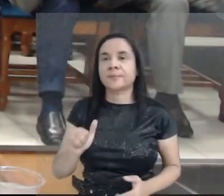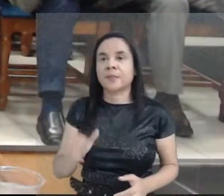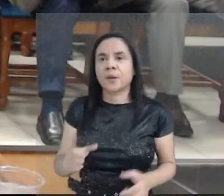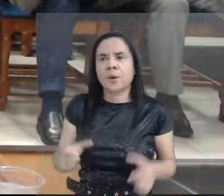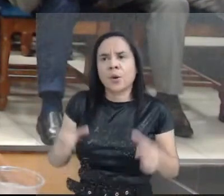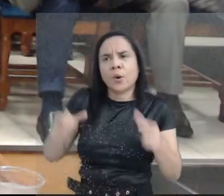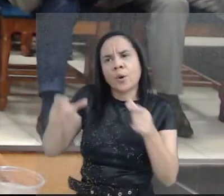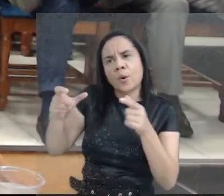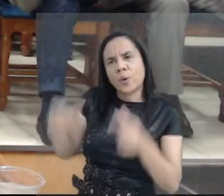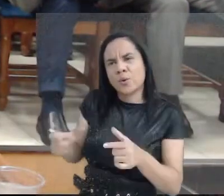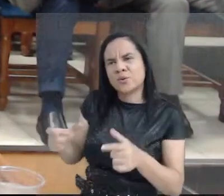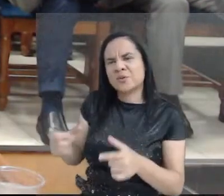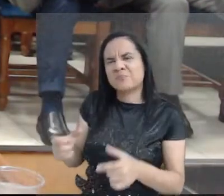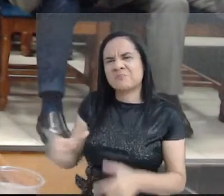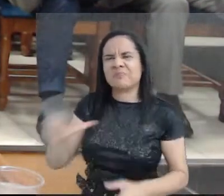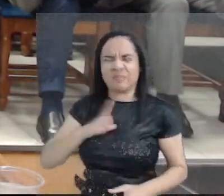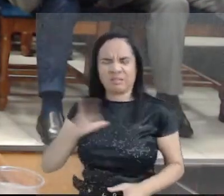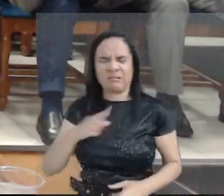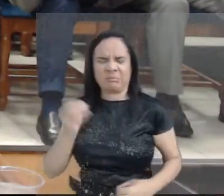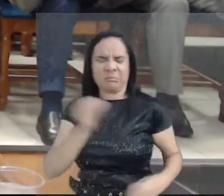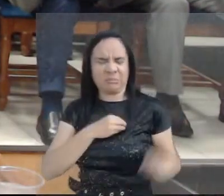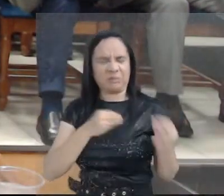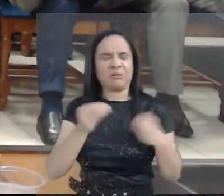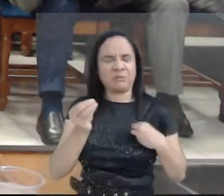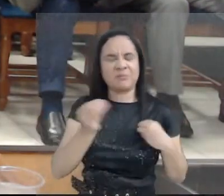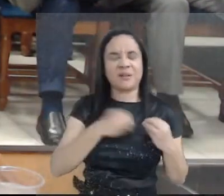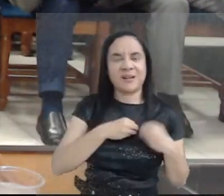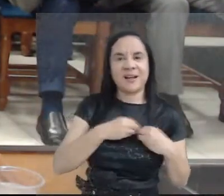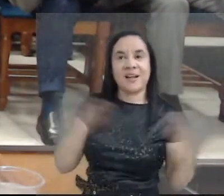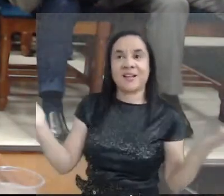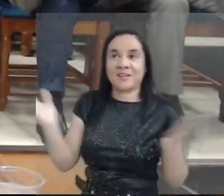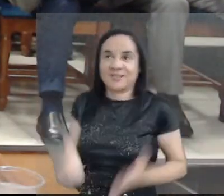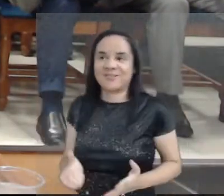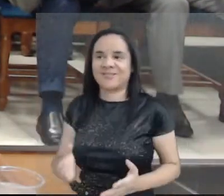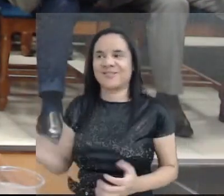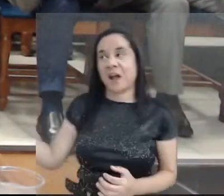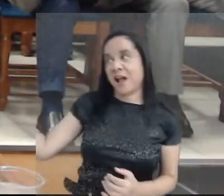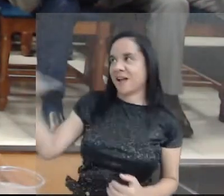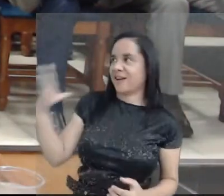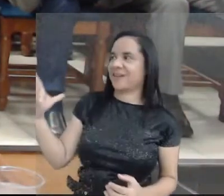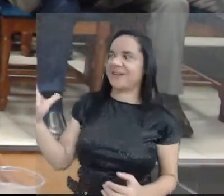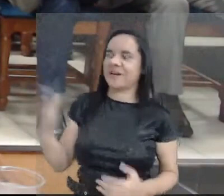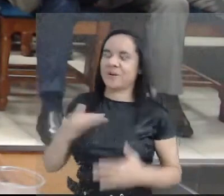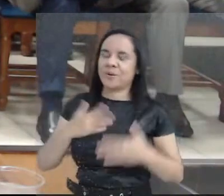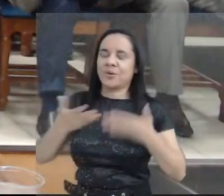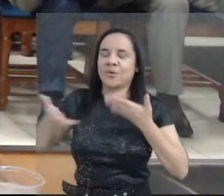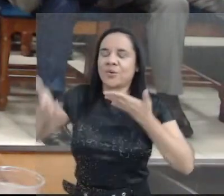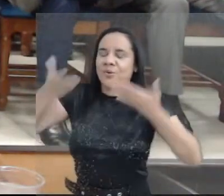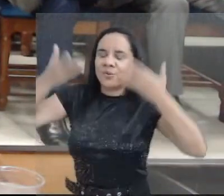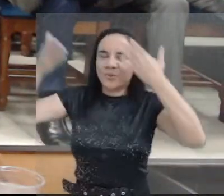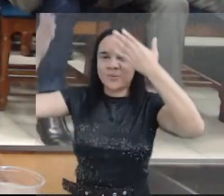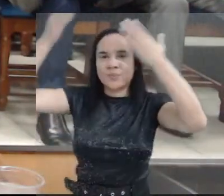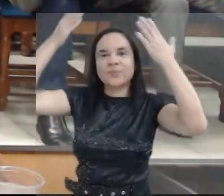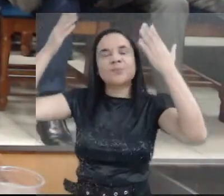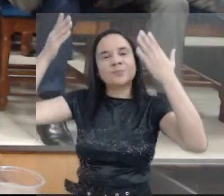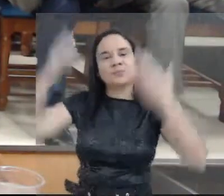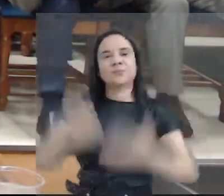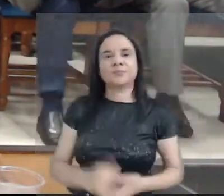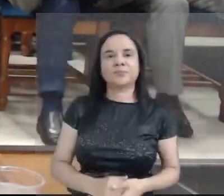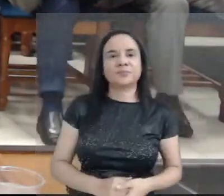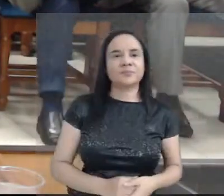o pecado. Aí agora liga o elo de novo: terra, céu e terra, espírito, homem, espírito.